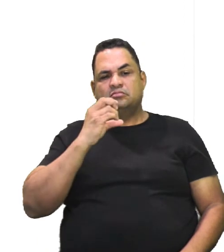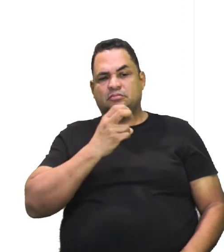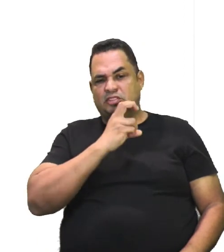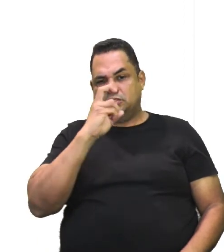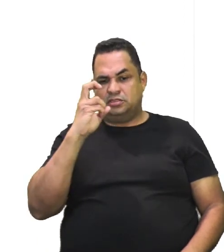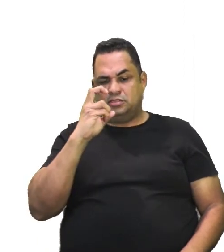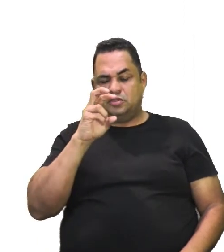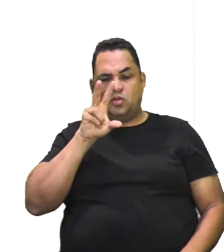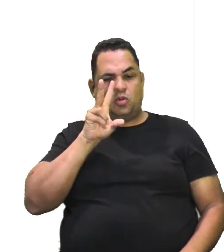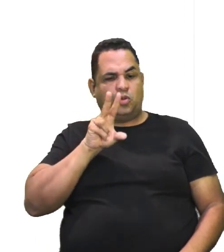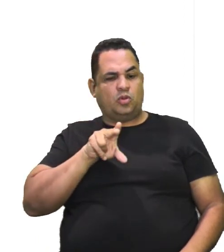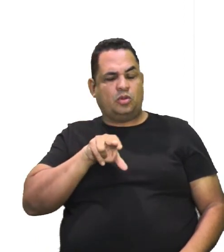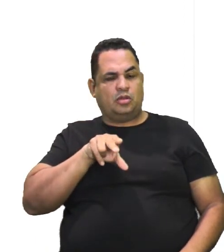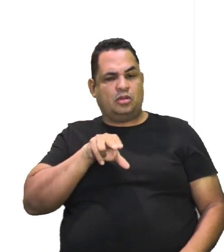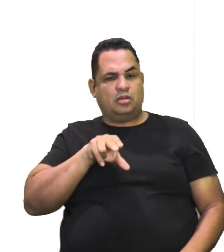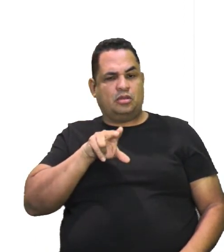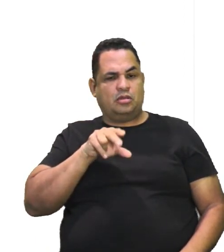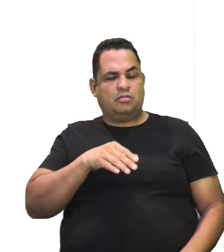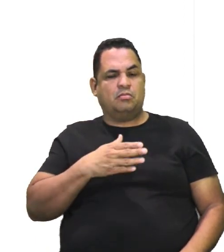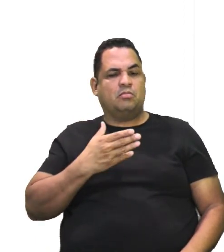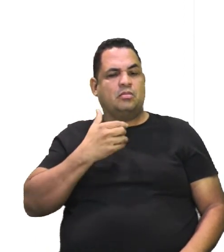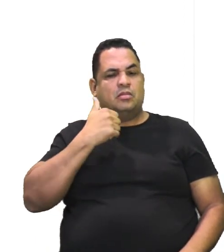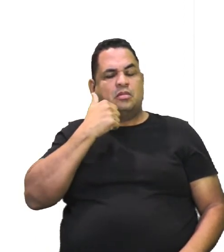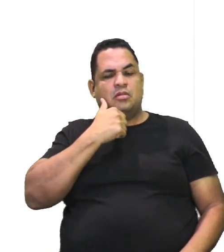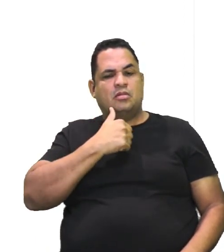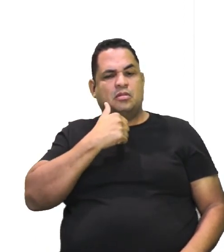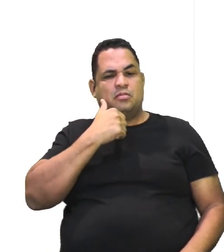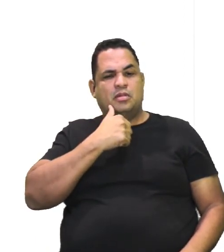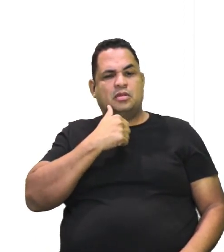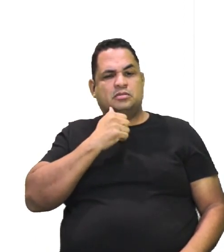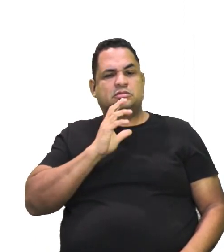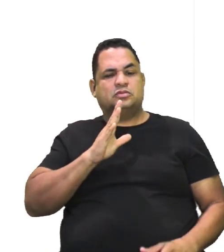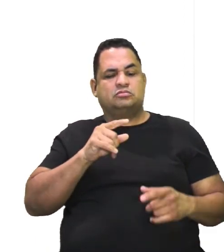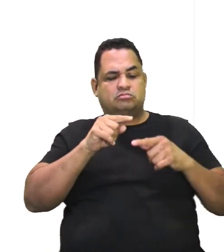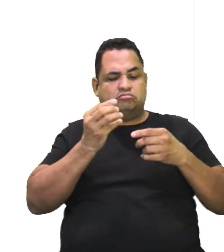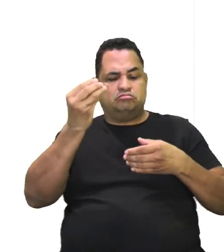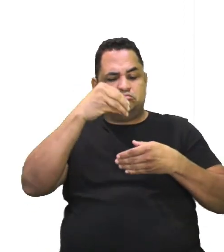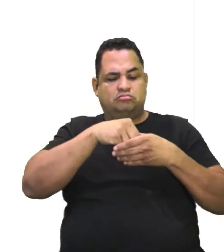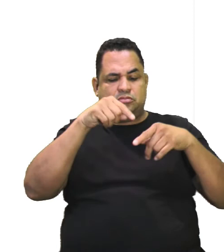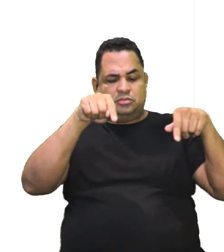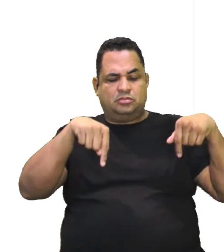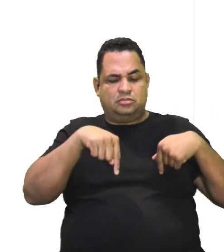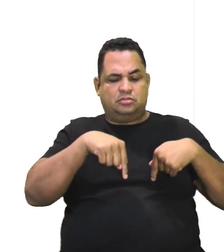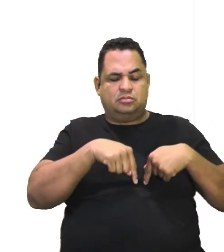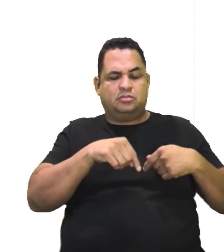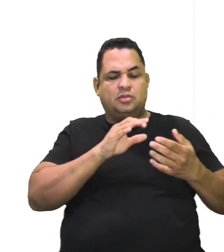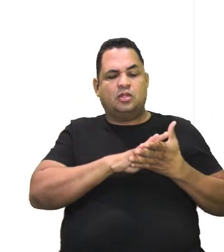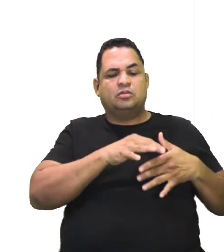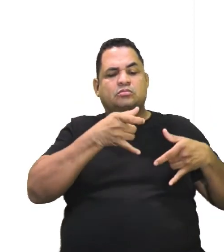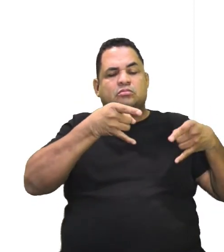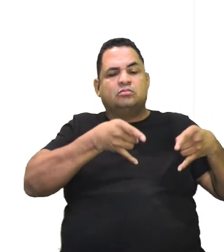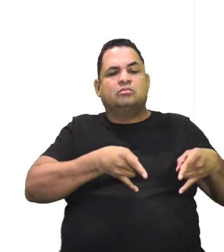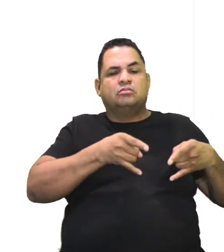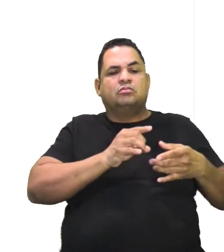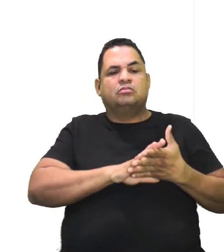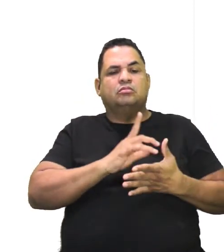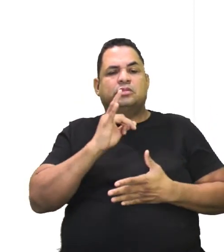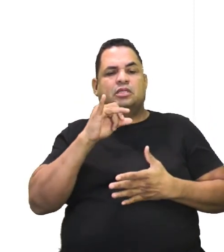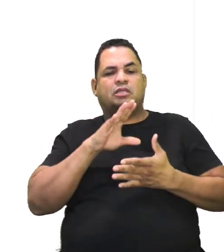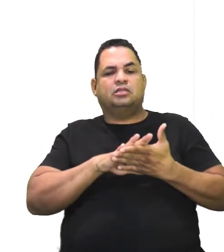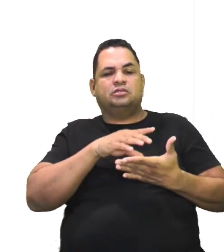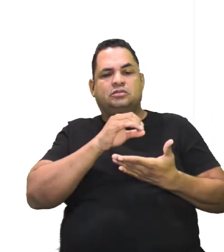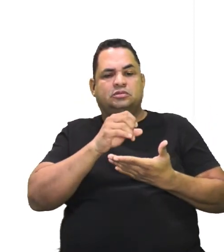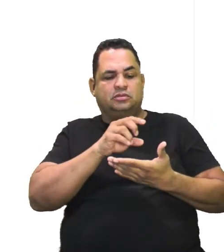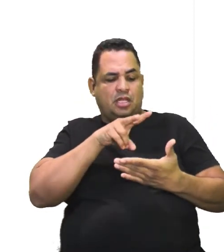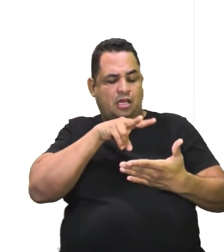5 irmãs estão em um quarto. Ana está lendo. Teca